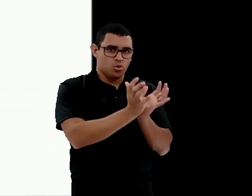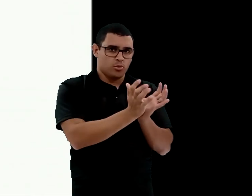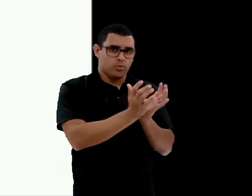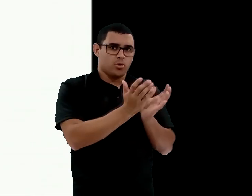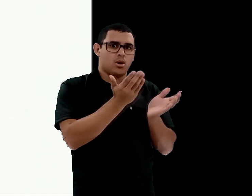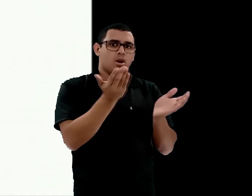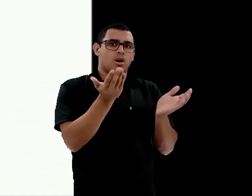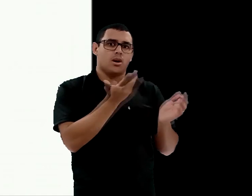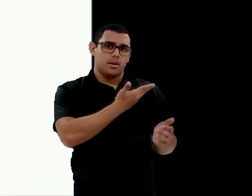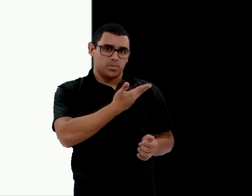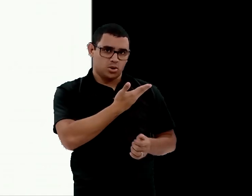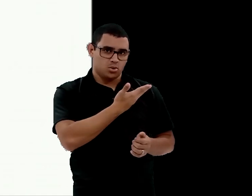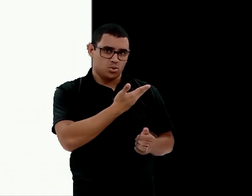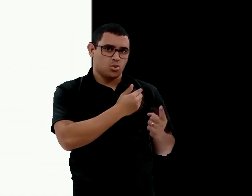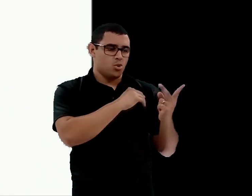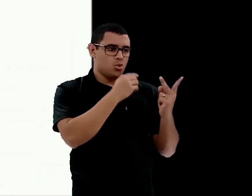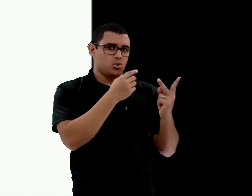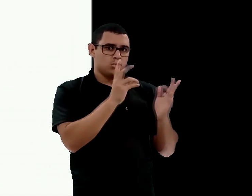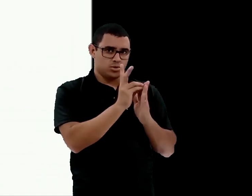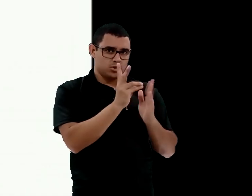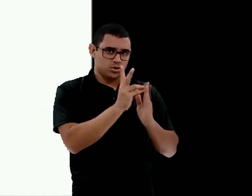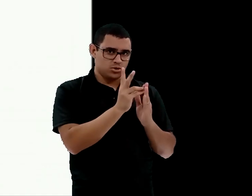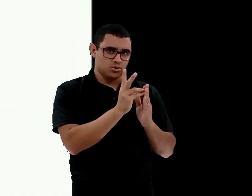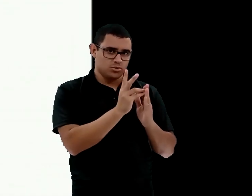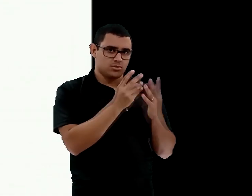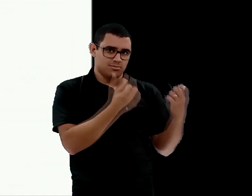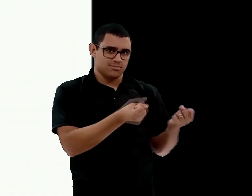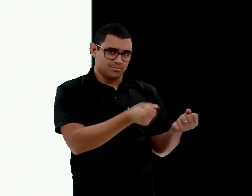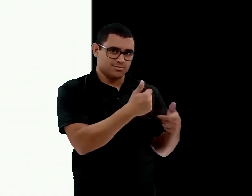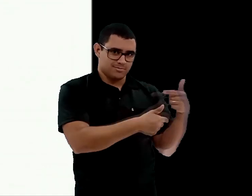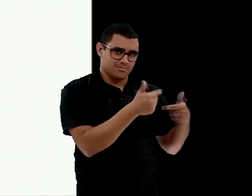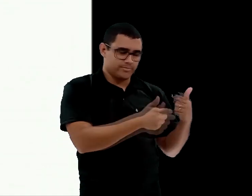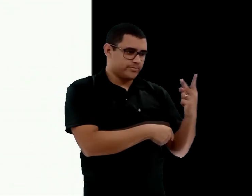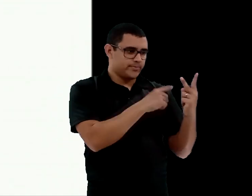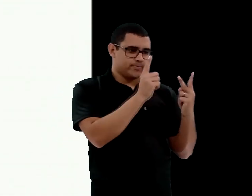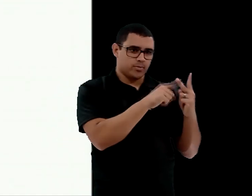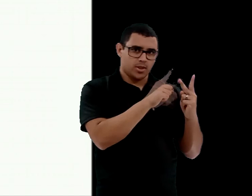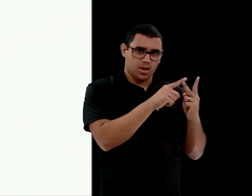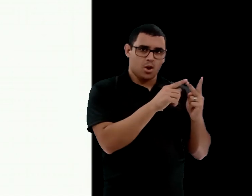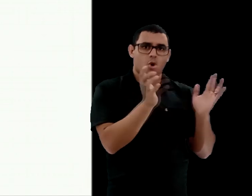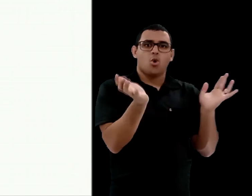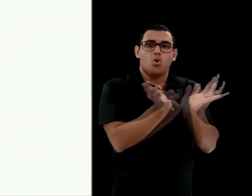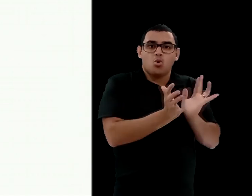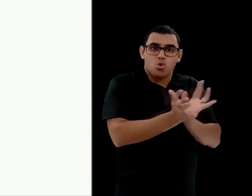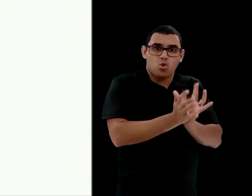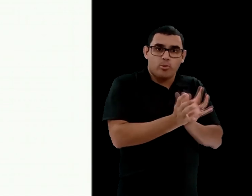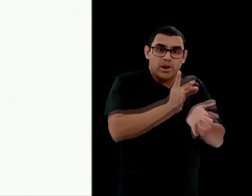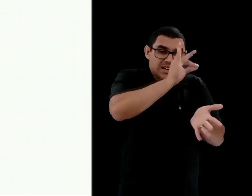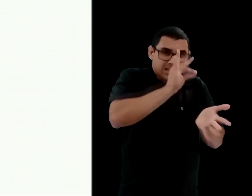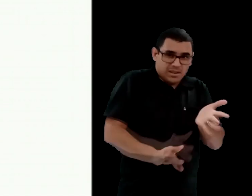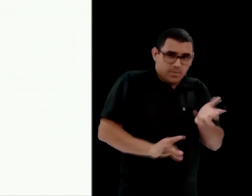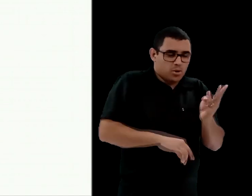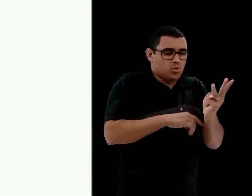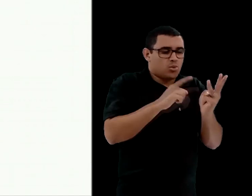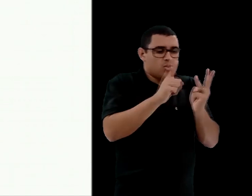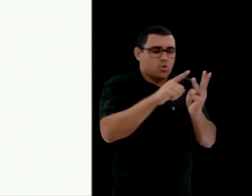vão chamar de aliados e outros de aldeados. Os inimigos dos portugueses eram os inimigos dos portugueses, né, os povos indígenas inimigos